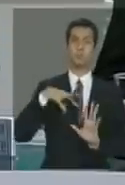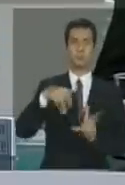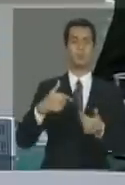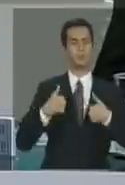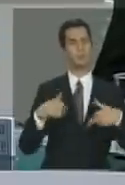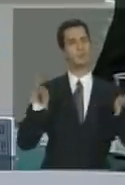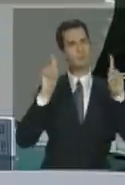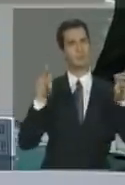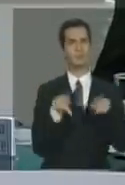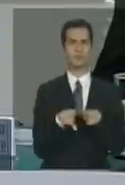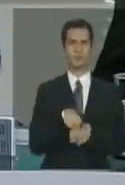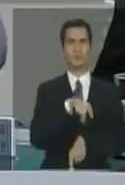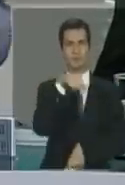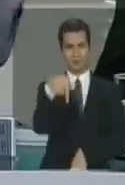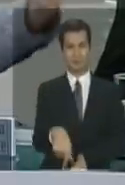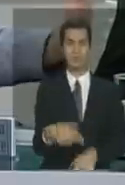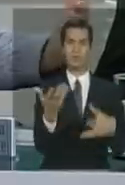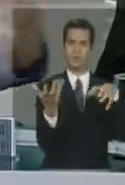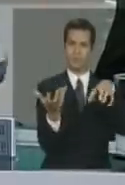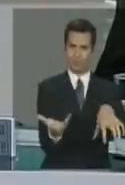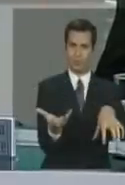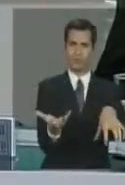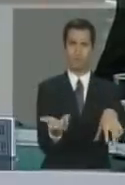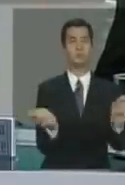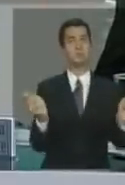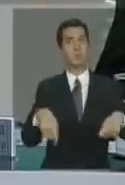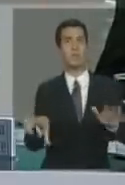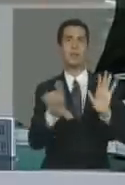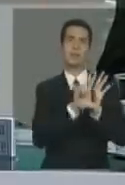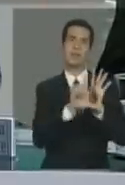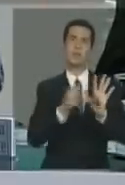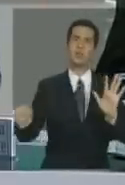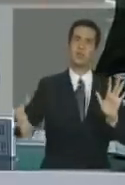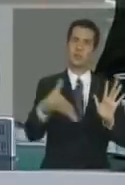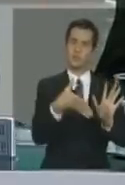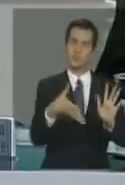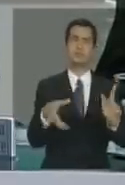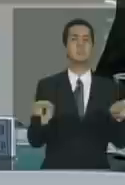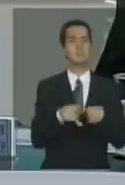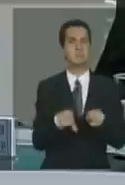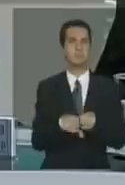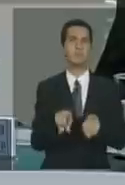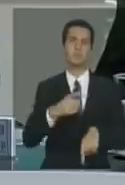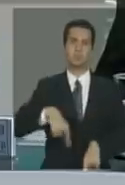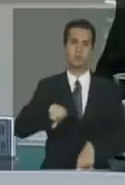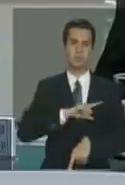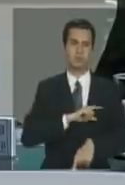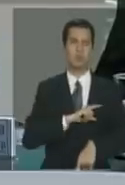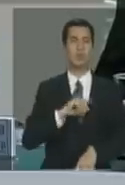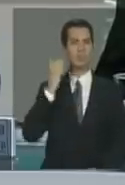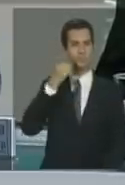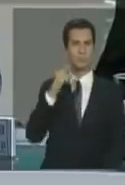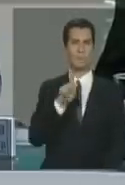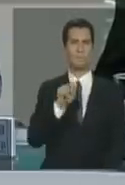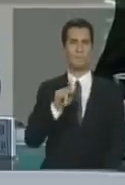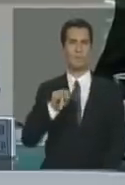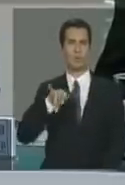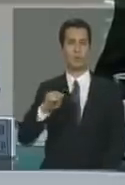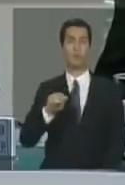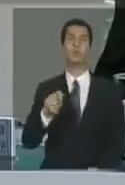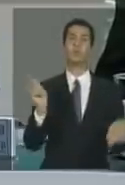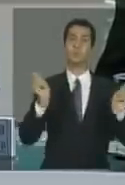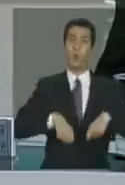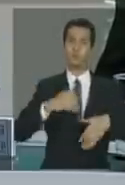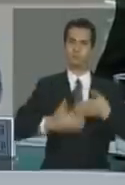engajamento dessa casa naquilo que são as novas leis, mas, fundamentalmente, que a gente deputado Piau, não possamos ter